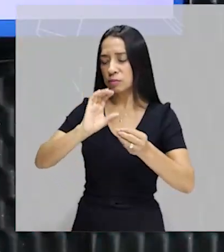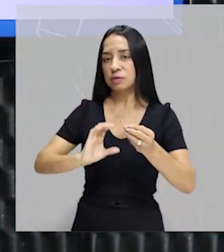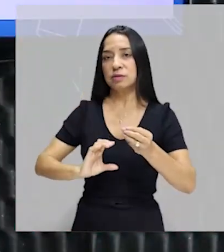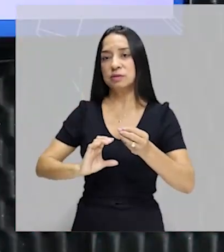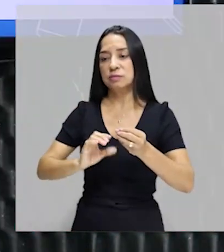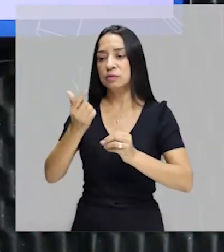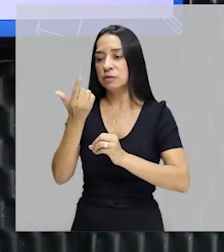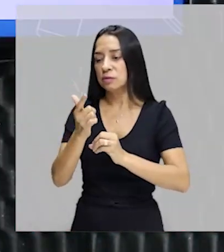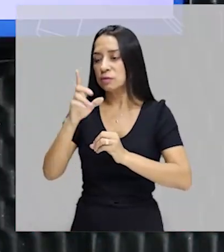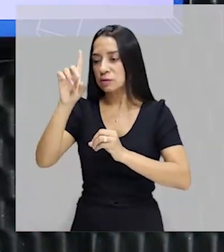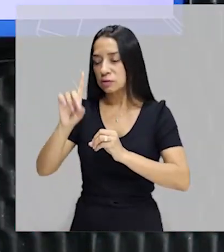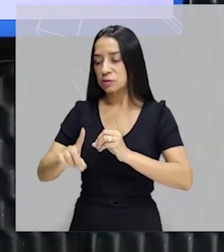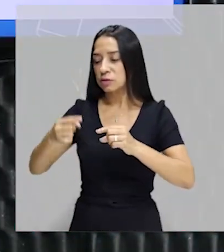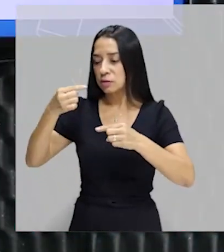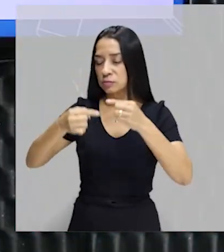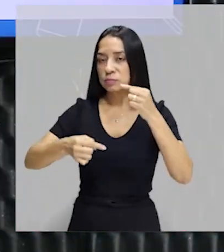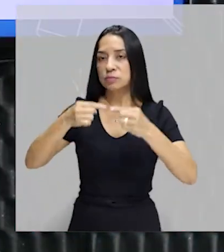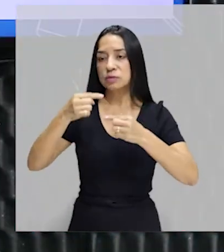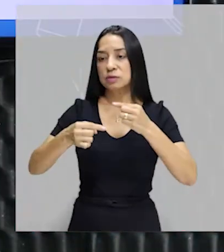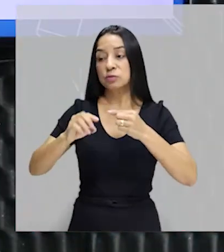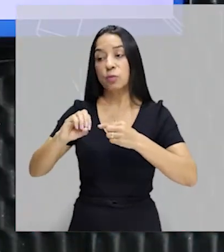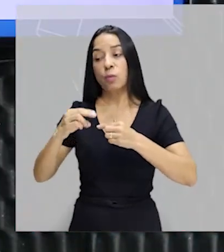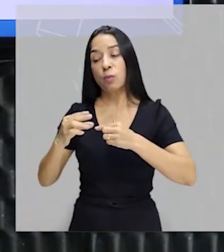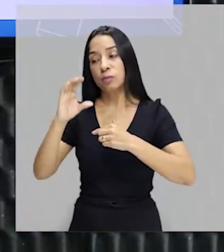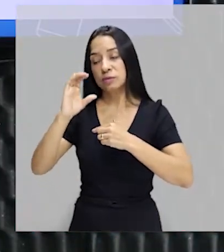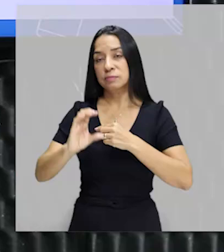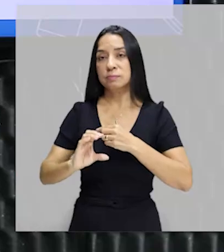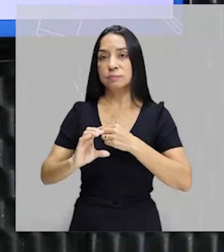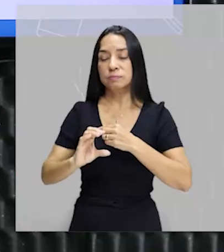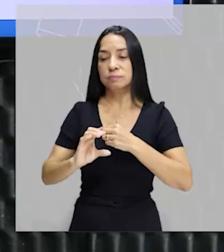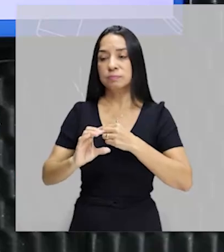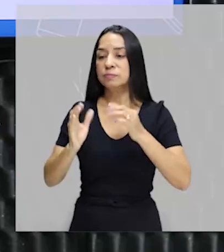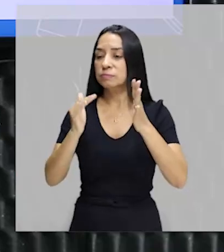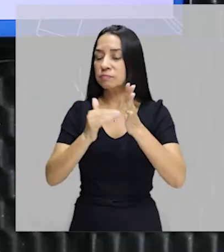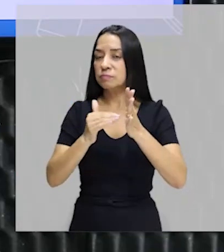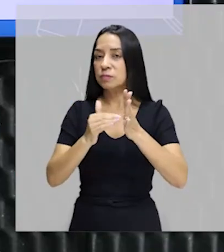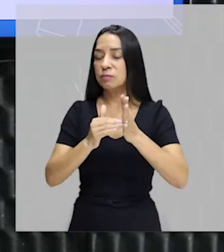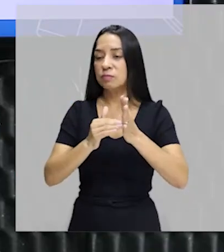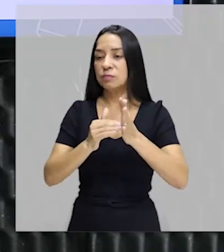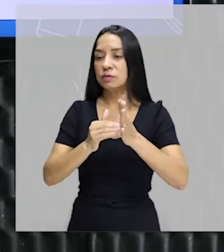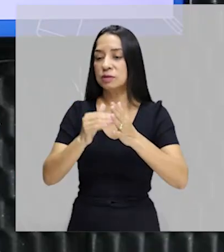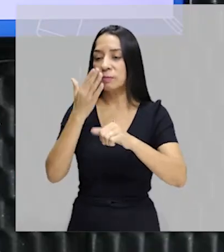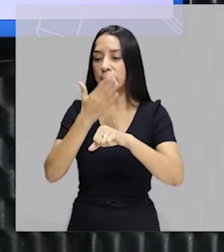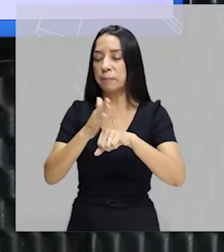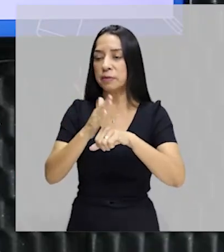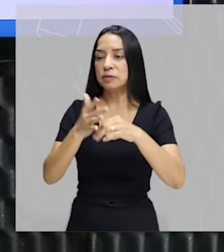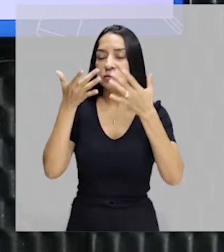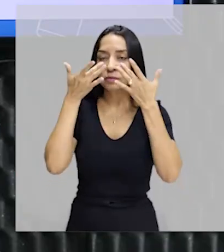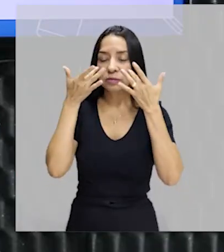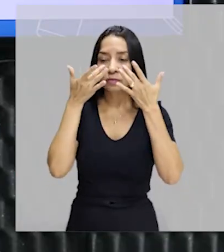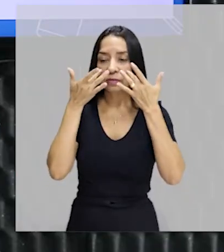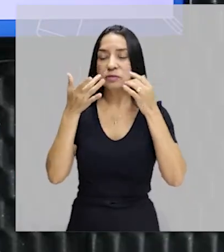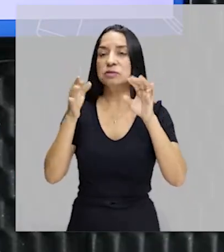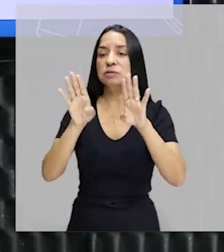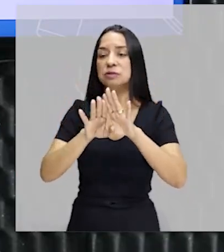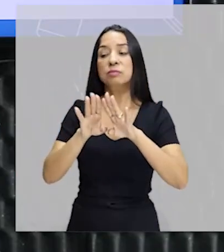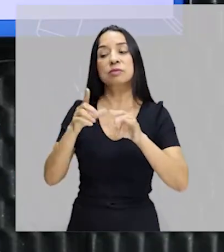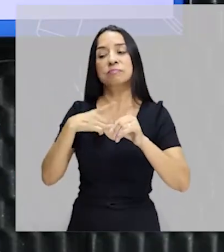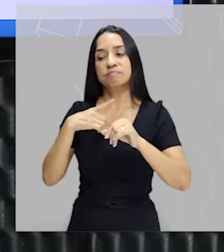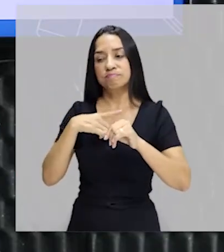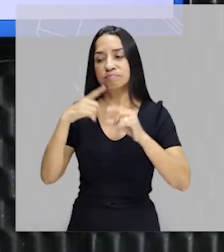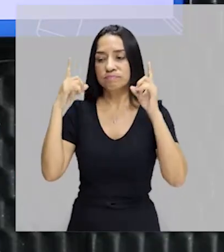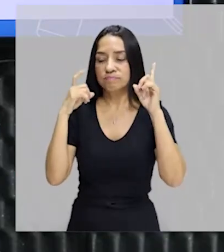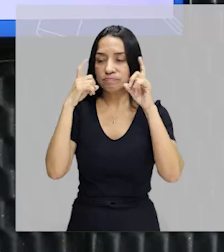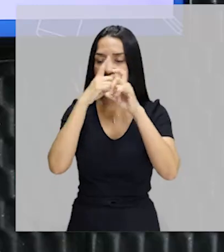tinham direitos políticos de cidadania. Até mesmo atividades artísticas, muitas das vezes, eles tinham